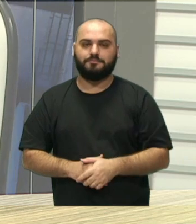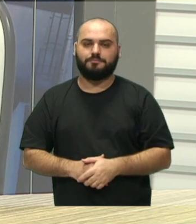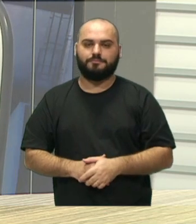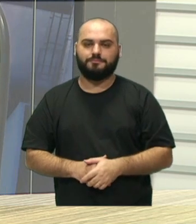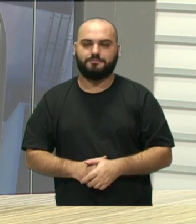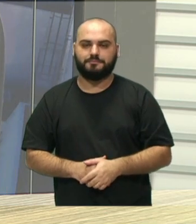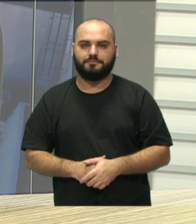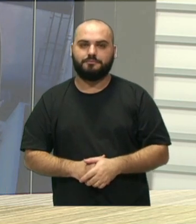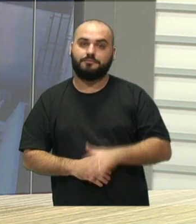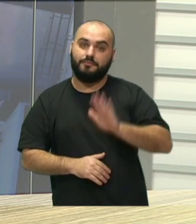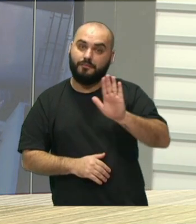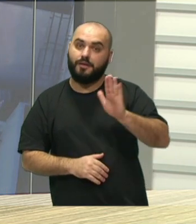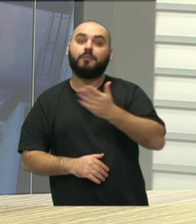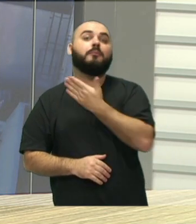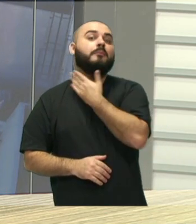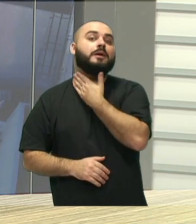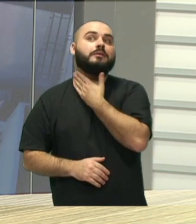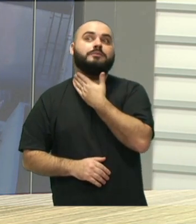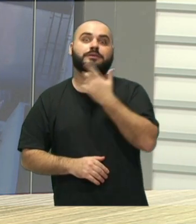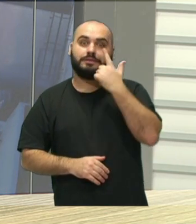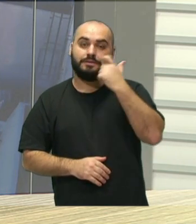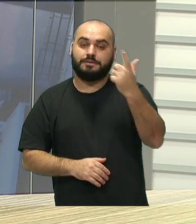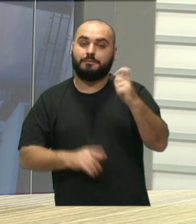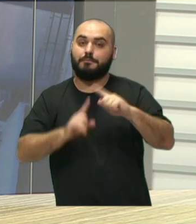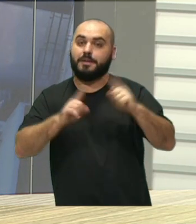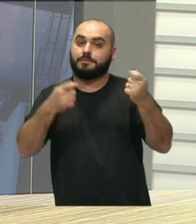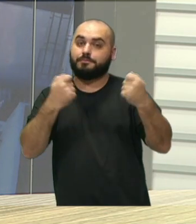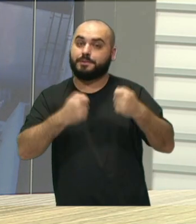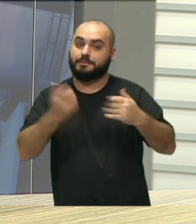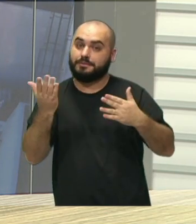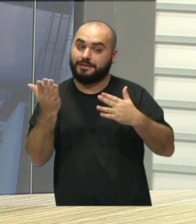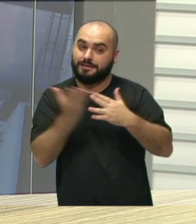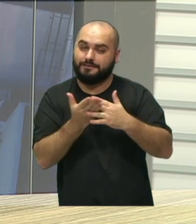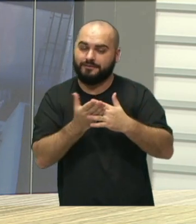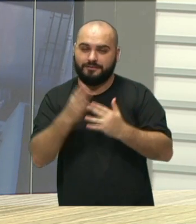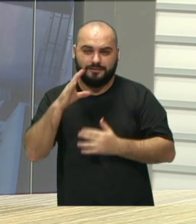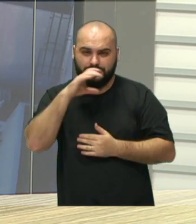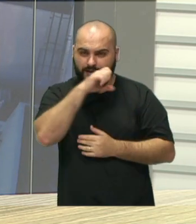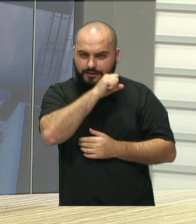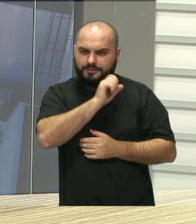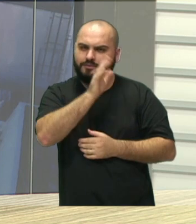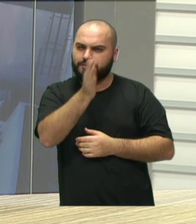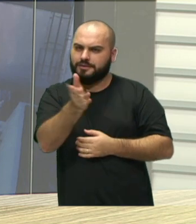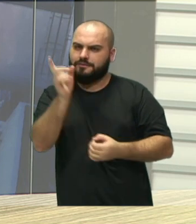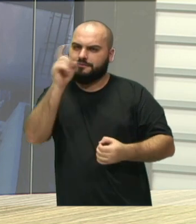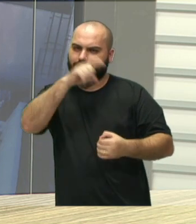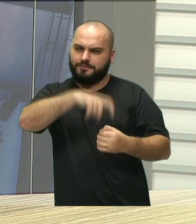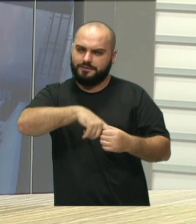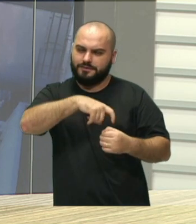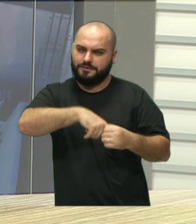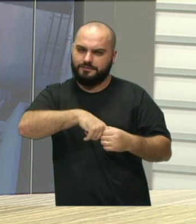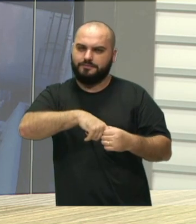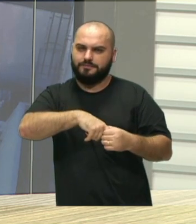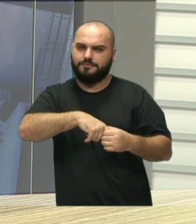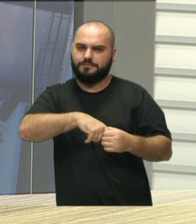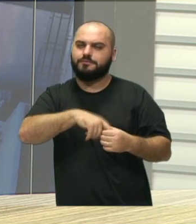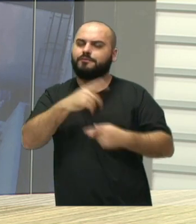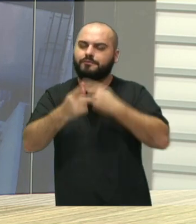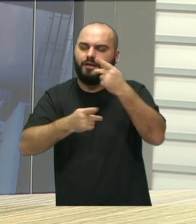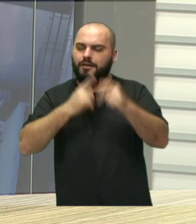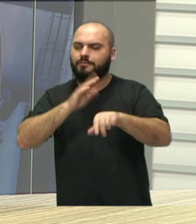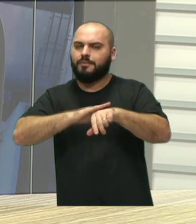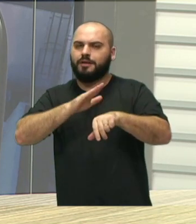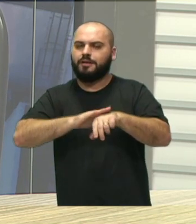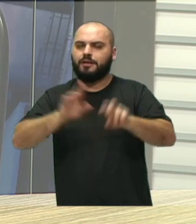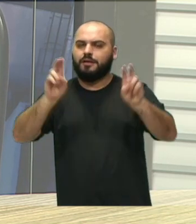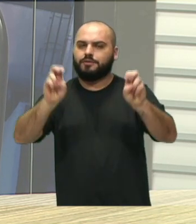nosso papo aqui é bem interessante, mas a gente precisa fazer agora um pequeno intervalo. Na volta, a gente fala mais a